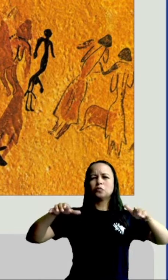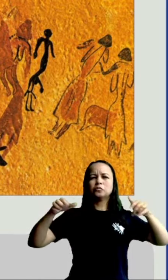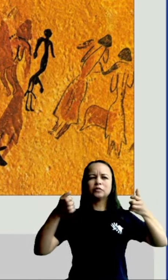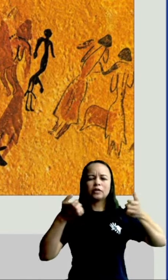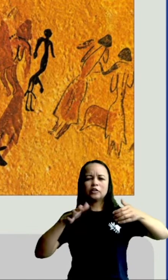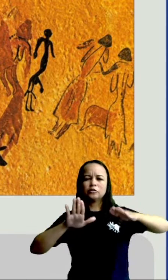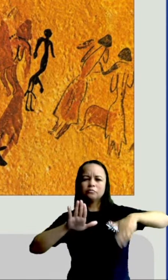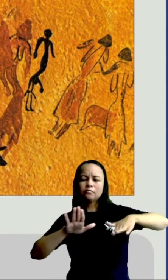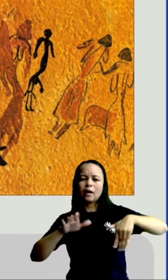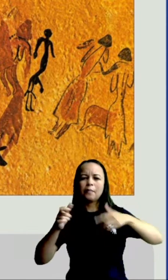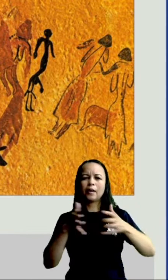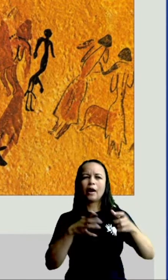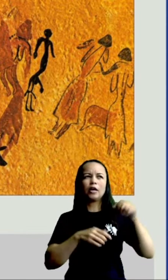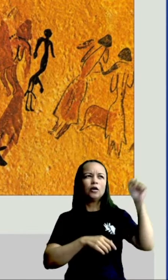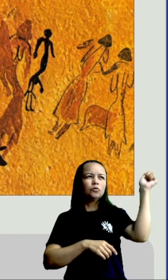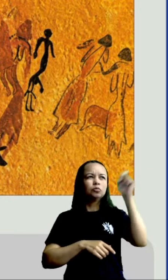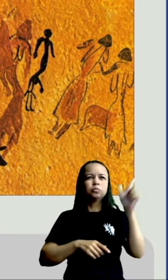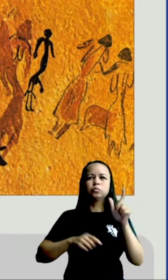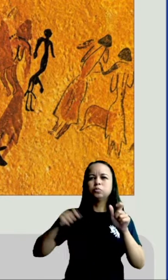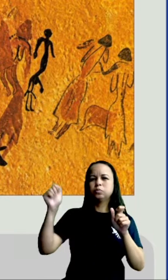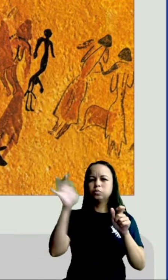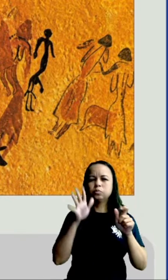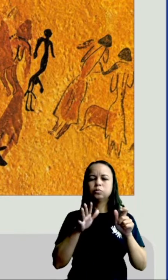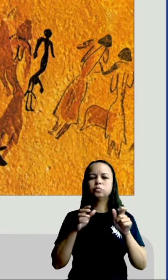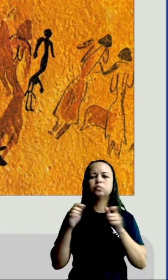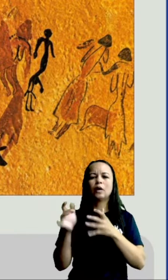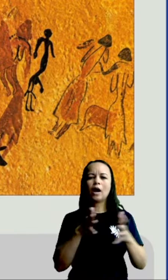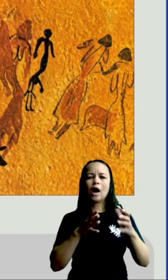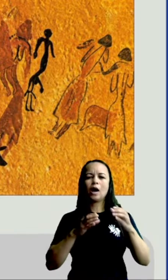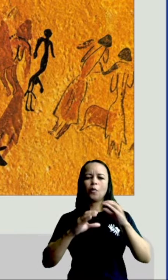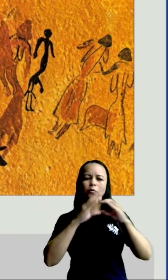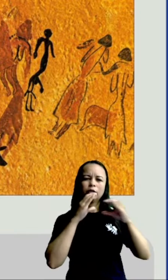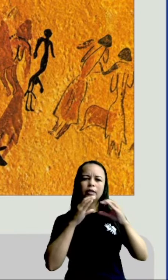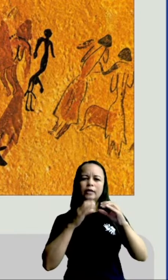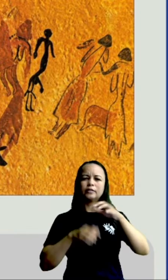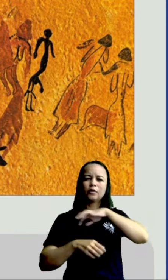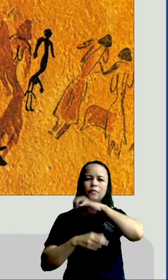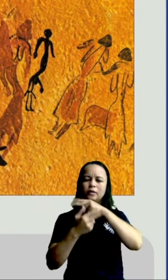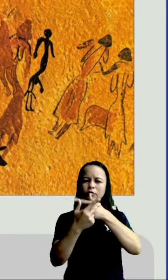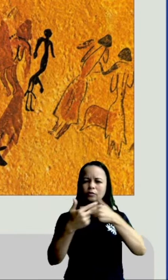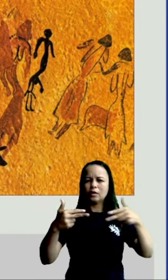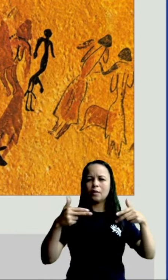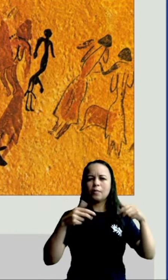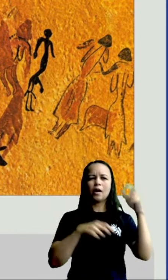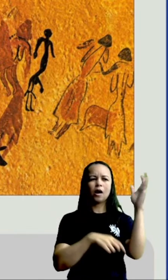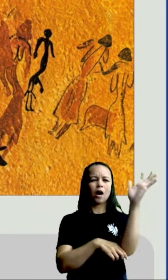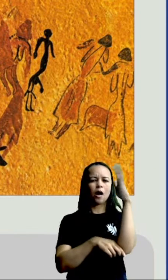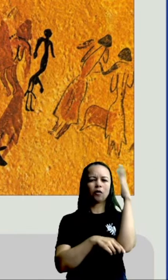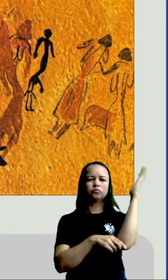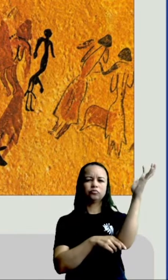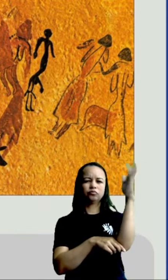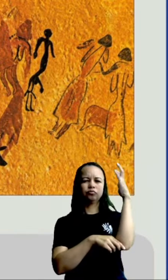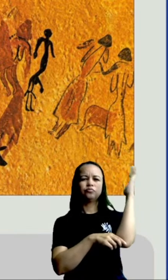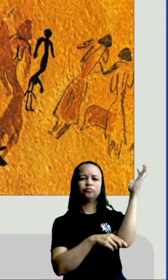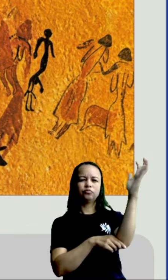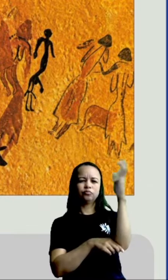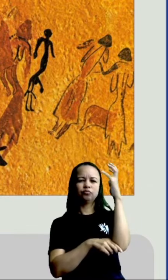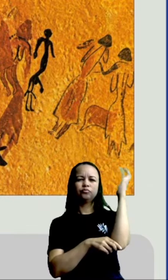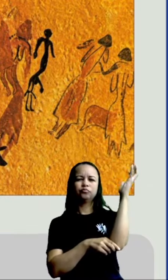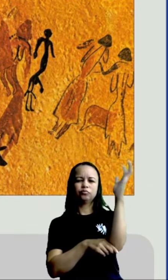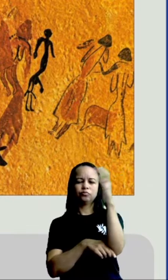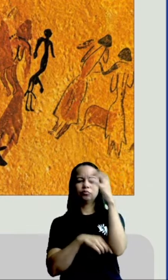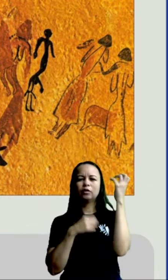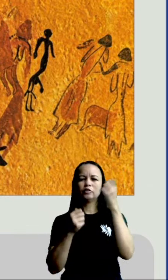os trovões a comunicação entre os animais o barulho do vento as duas árvores as